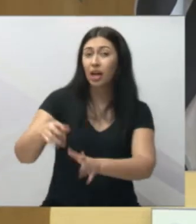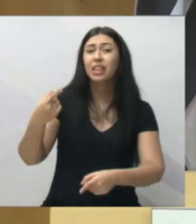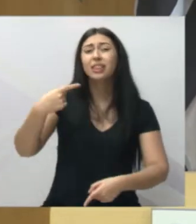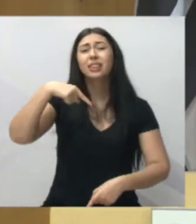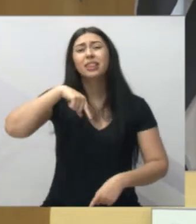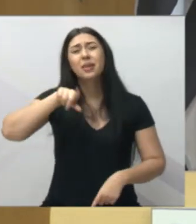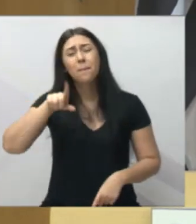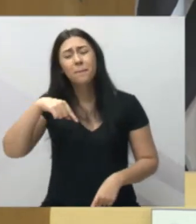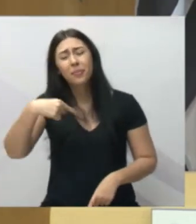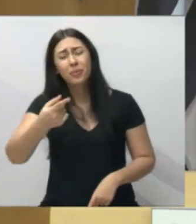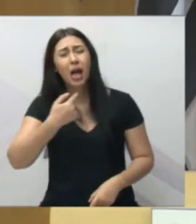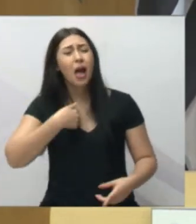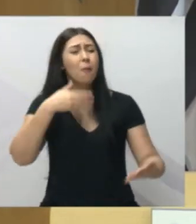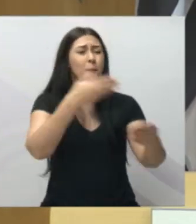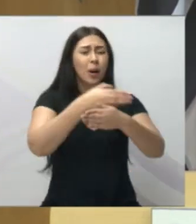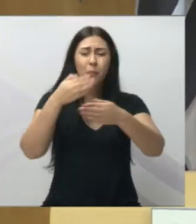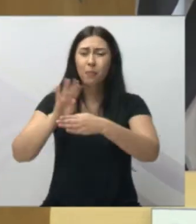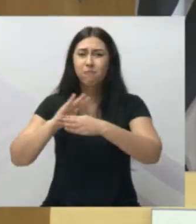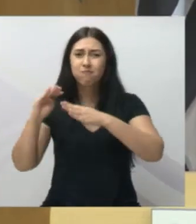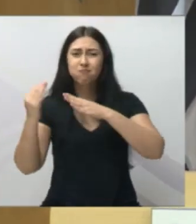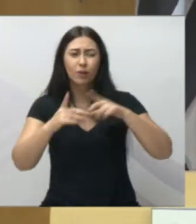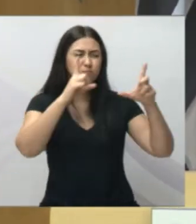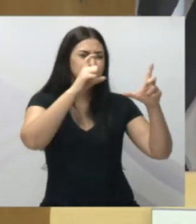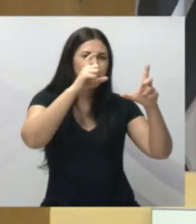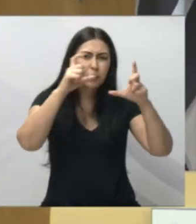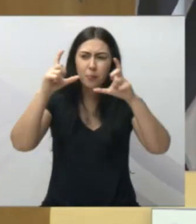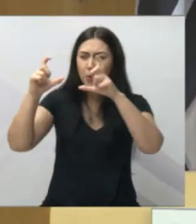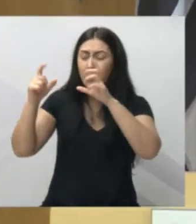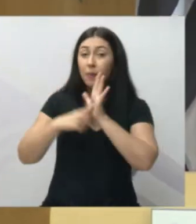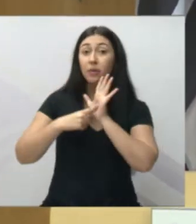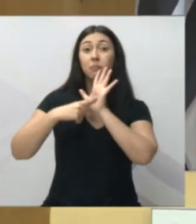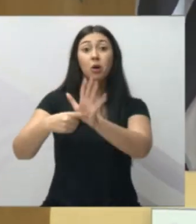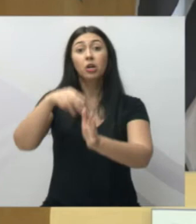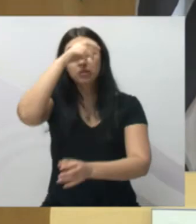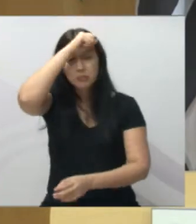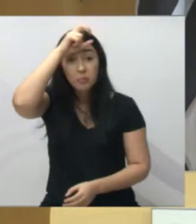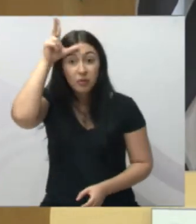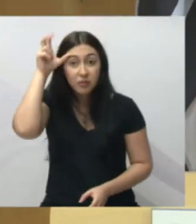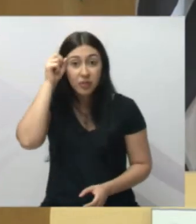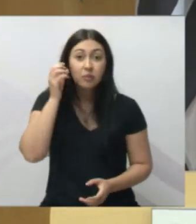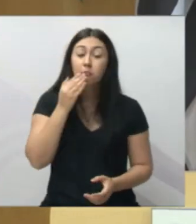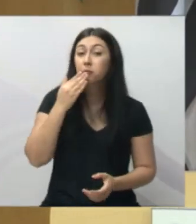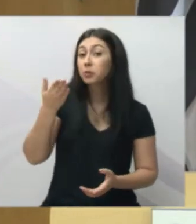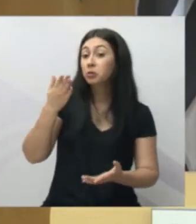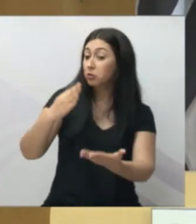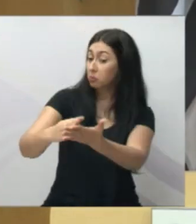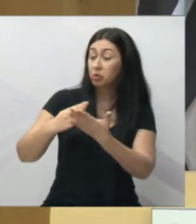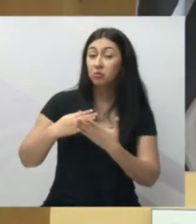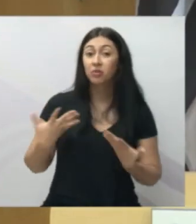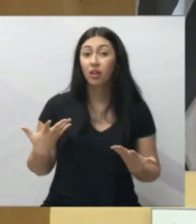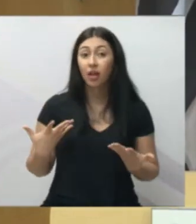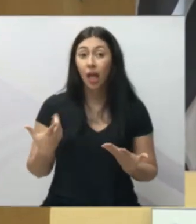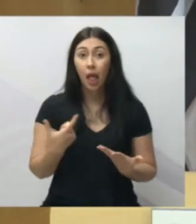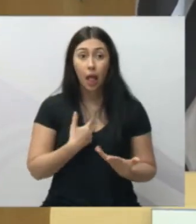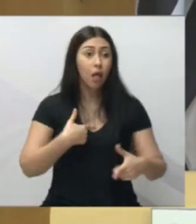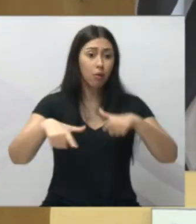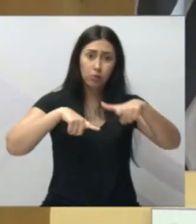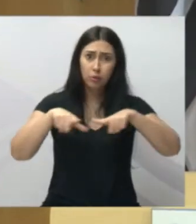foto, mando para o prefeito mandar para a secretaria para executar o serviço. Isso é o serviço do